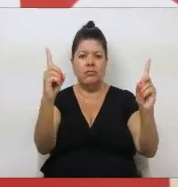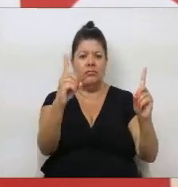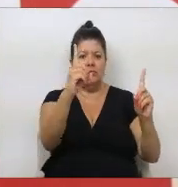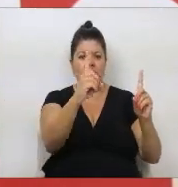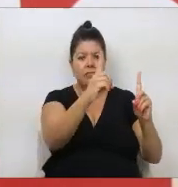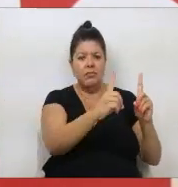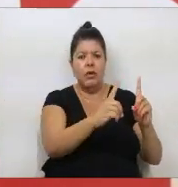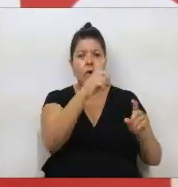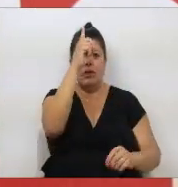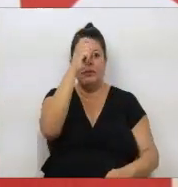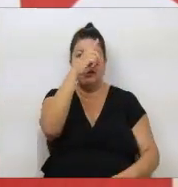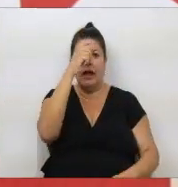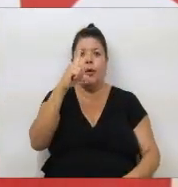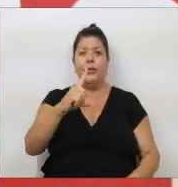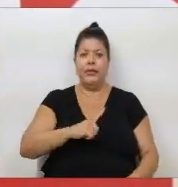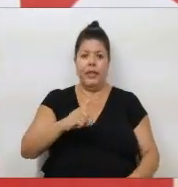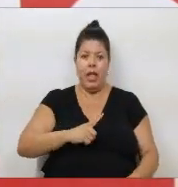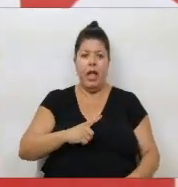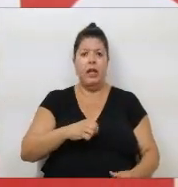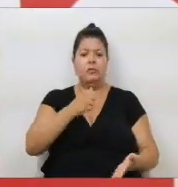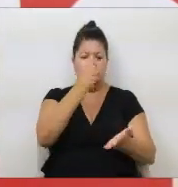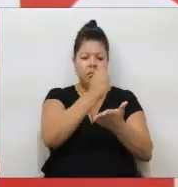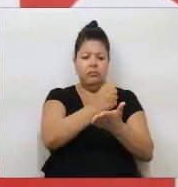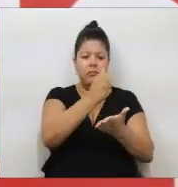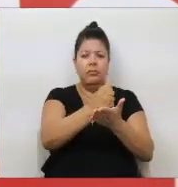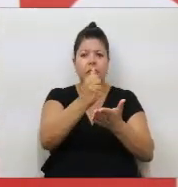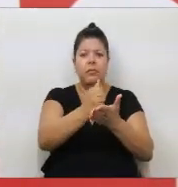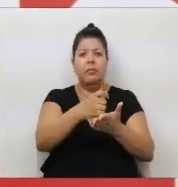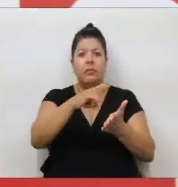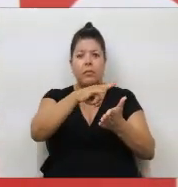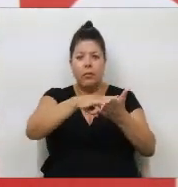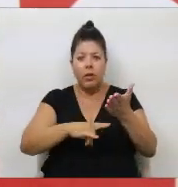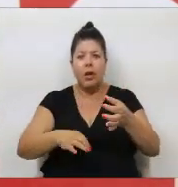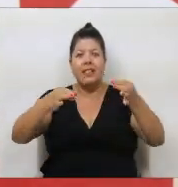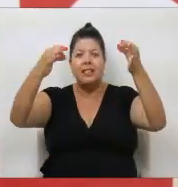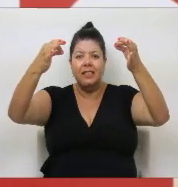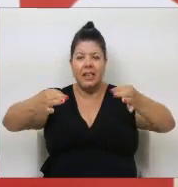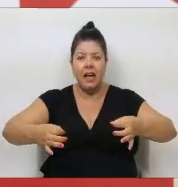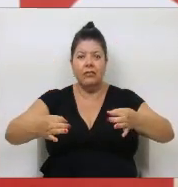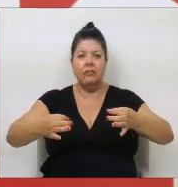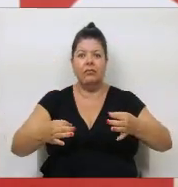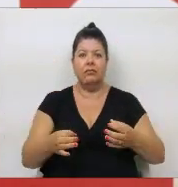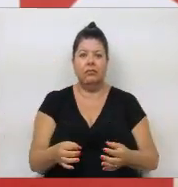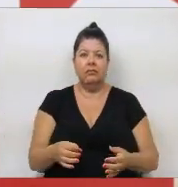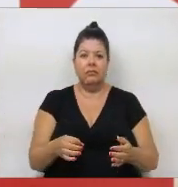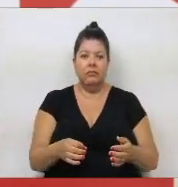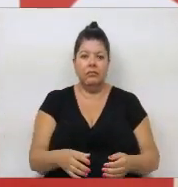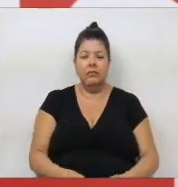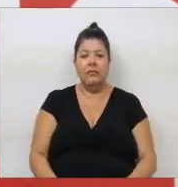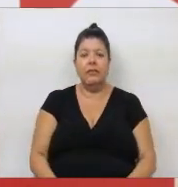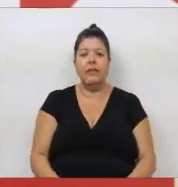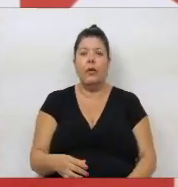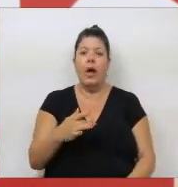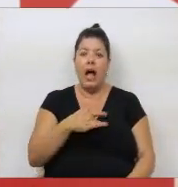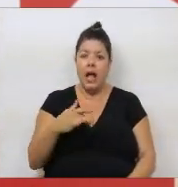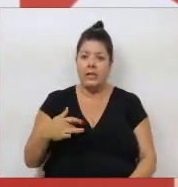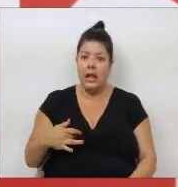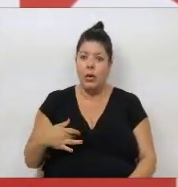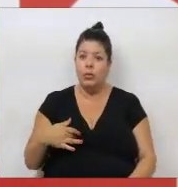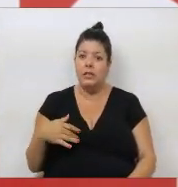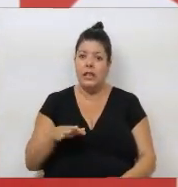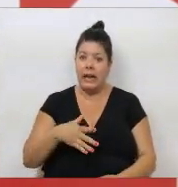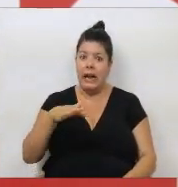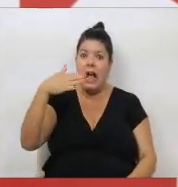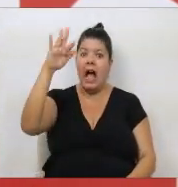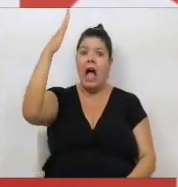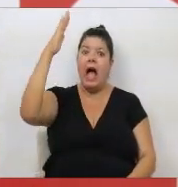mesmo prontuário e possa ser atendido. Então, existem inúmeras medidas e a saúde para nós é muito cara. E